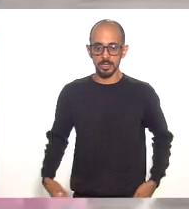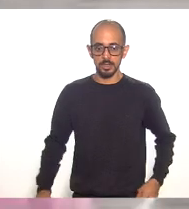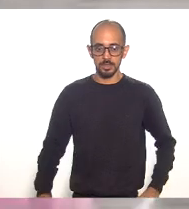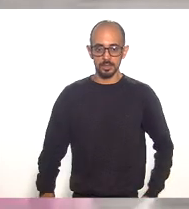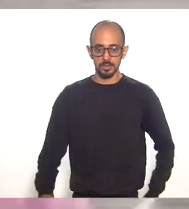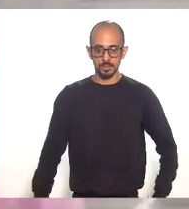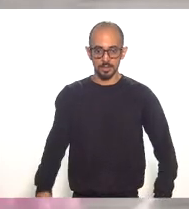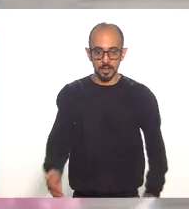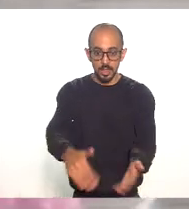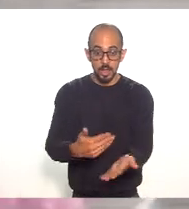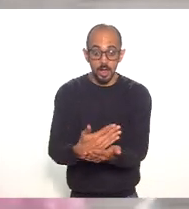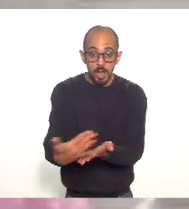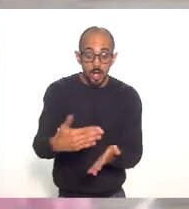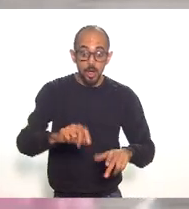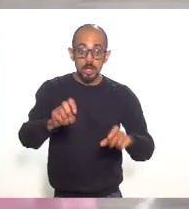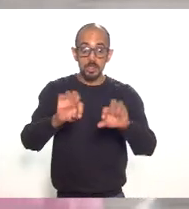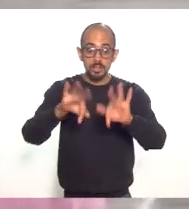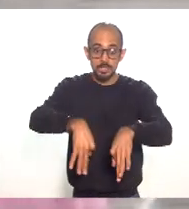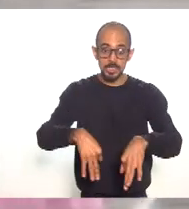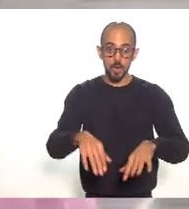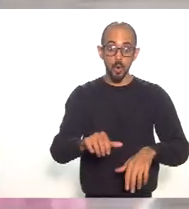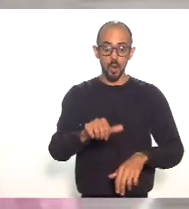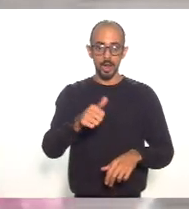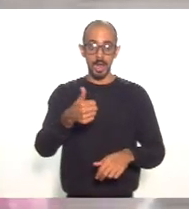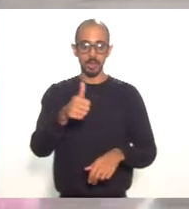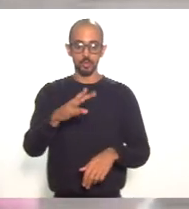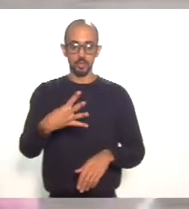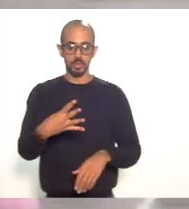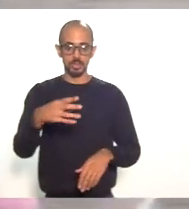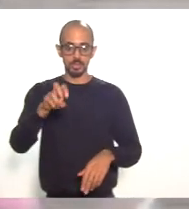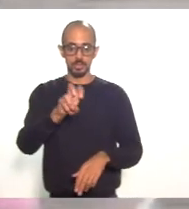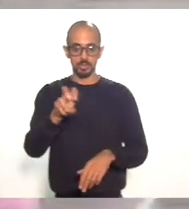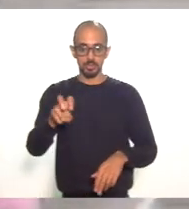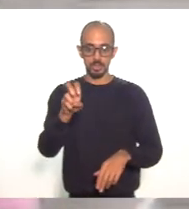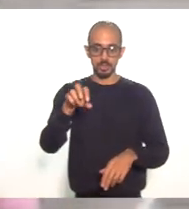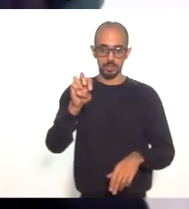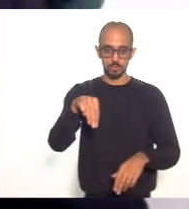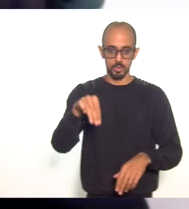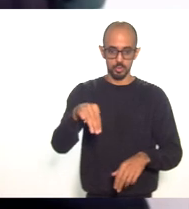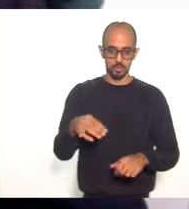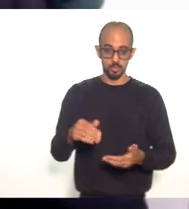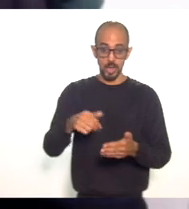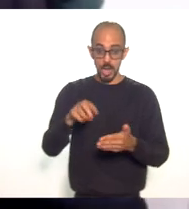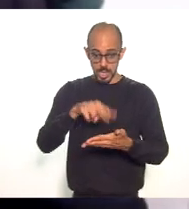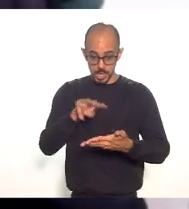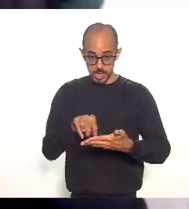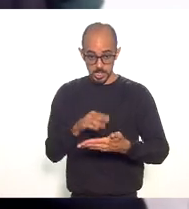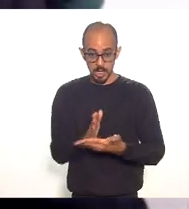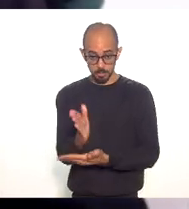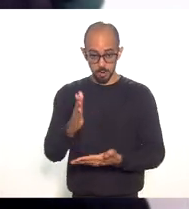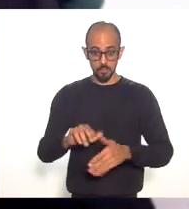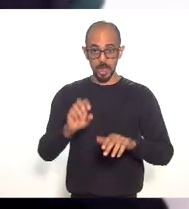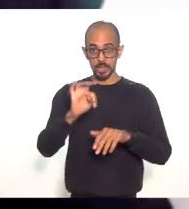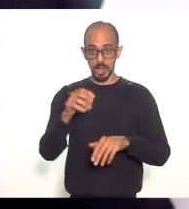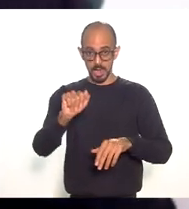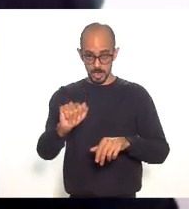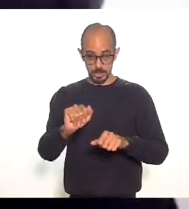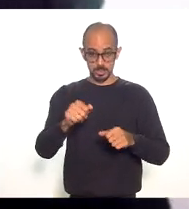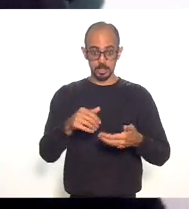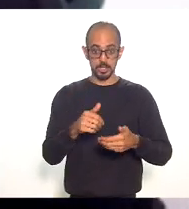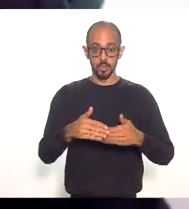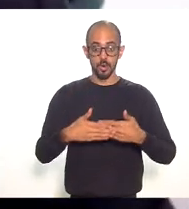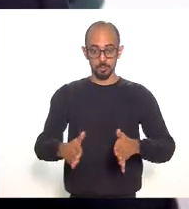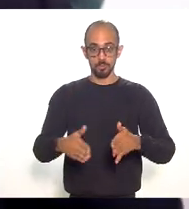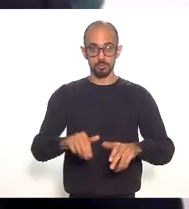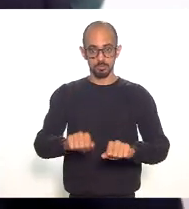56 minutos, encerrou-se às 14 horas e 50 minutos. Lida e aprovada a ata, passa-se à ordem do dia. Primeira